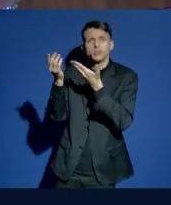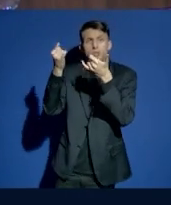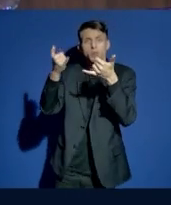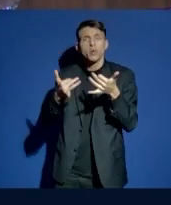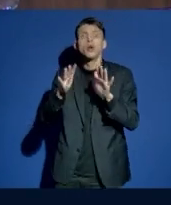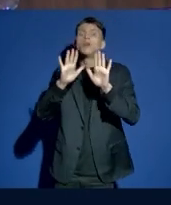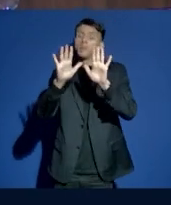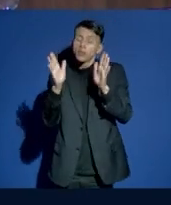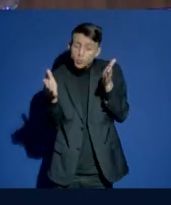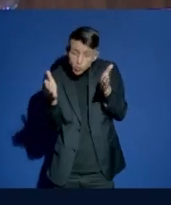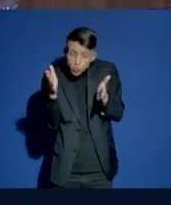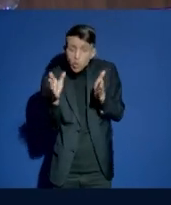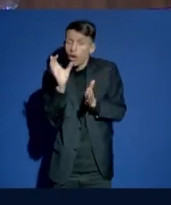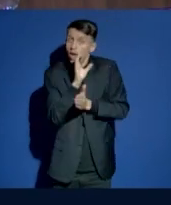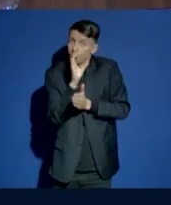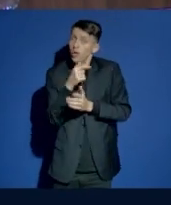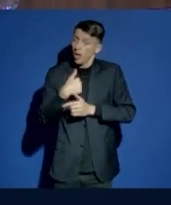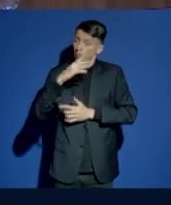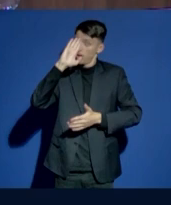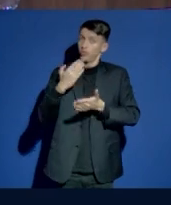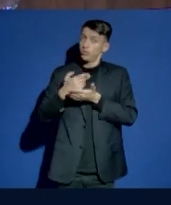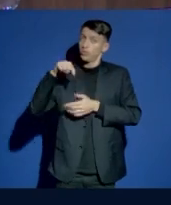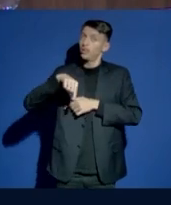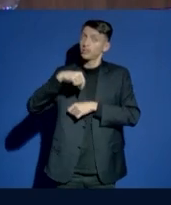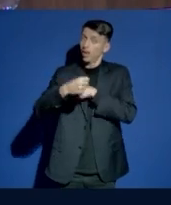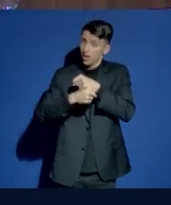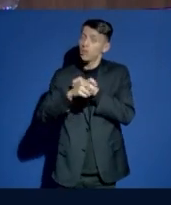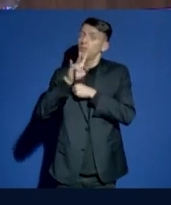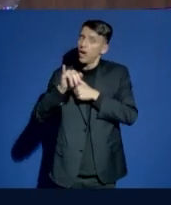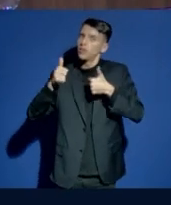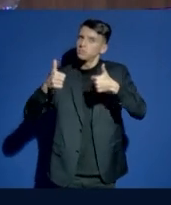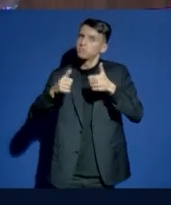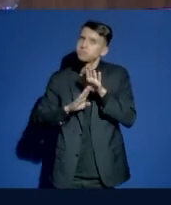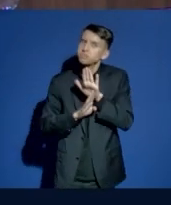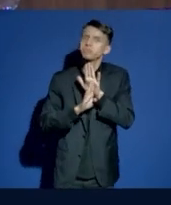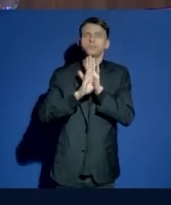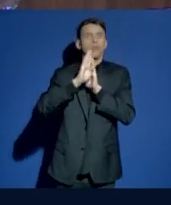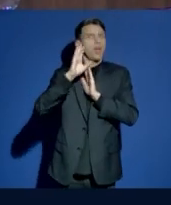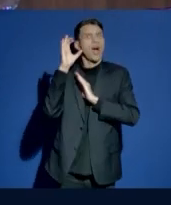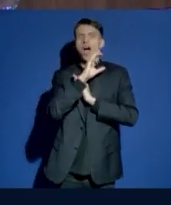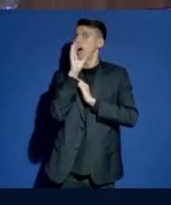mas, assim, eu enxergo já esse ano mesmo que a coisa vai encaminhar e vai.